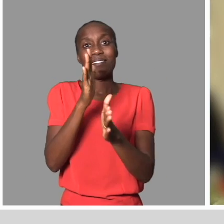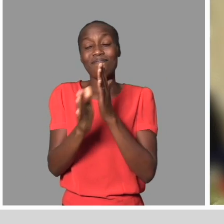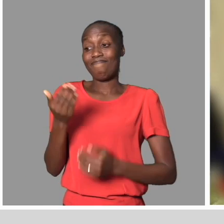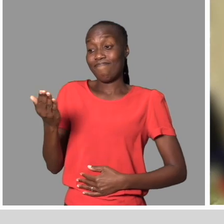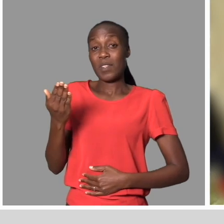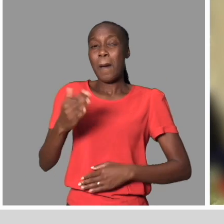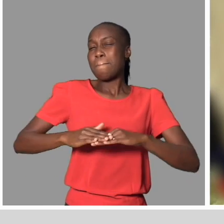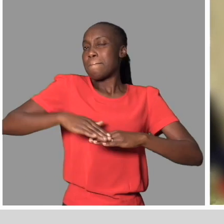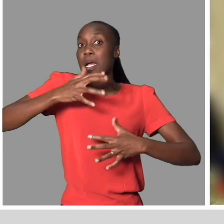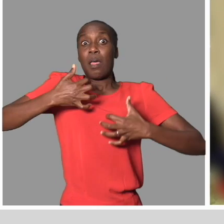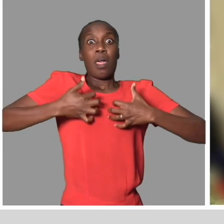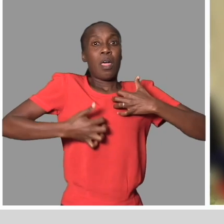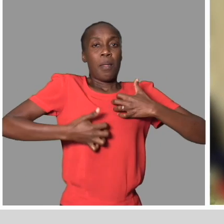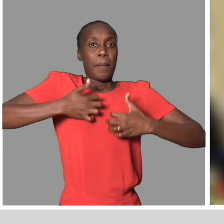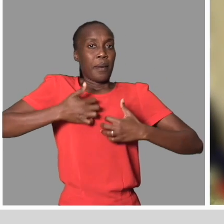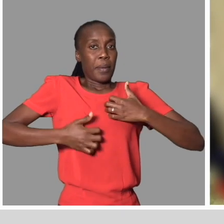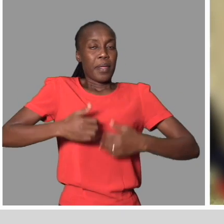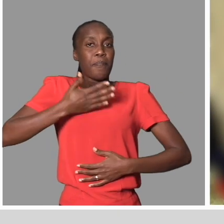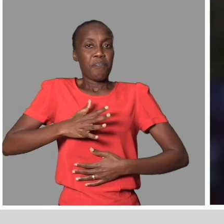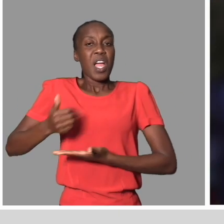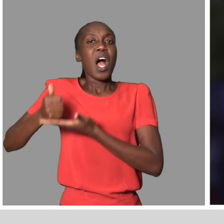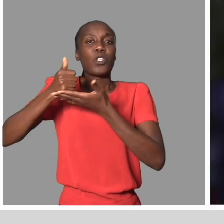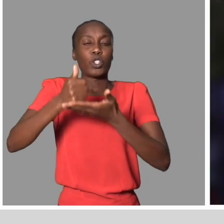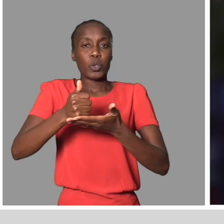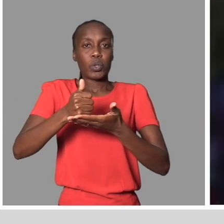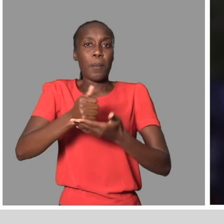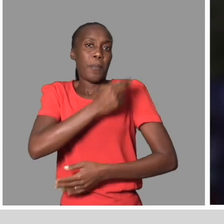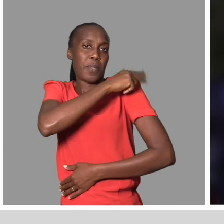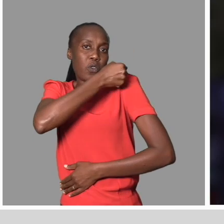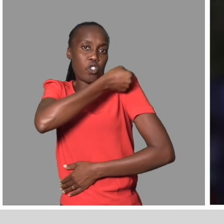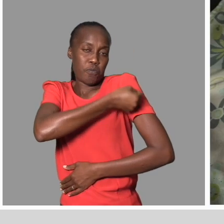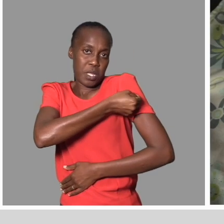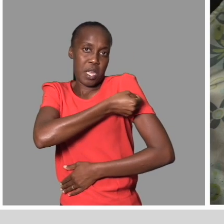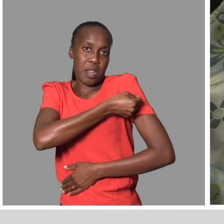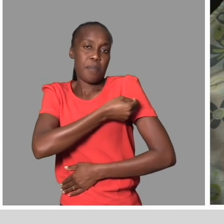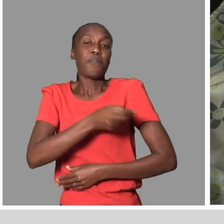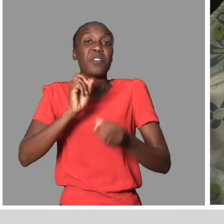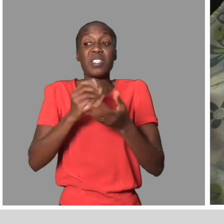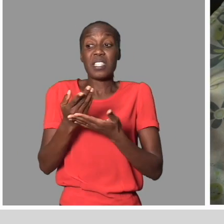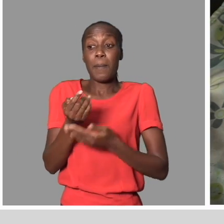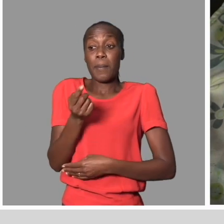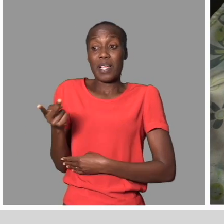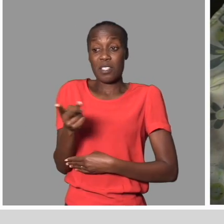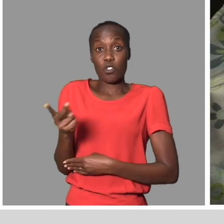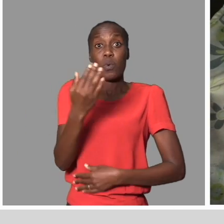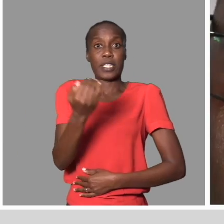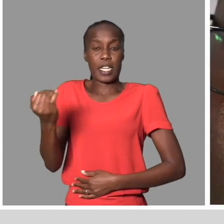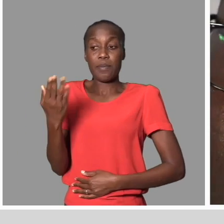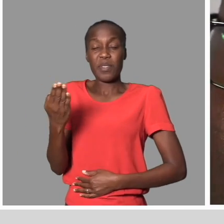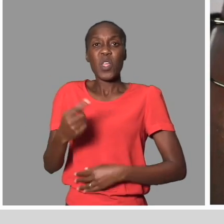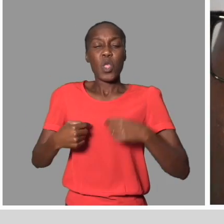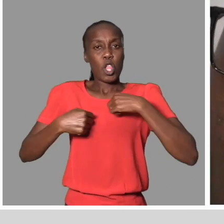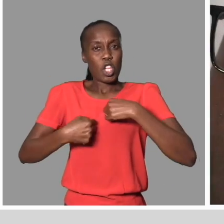Uma das maiores preocupações é a assistência médica para estas crianças, uma vez que